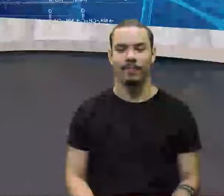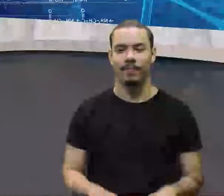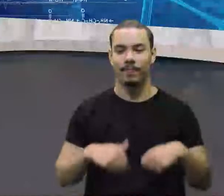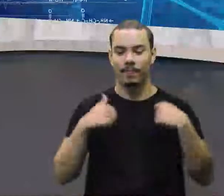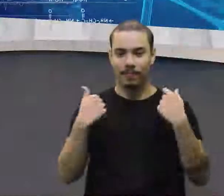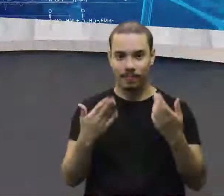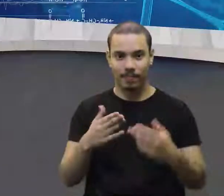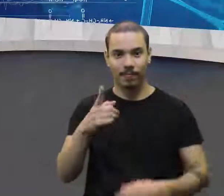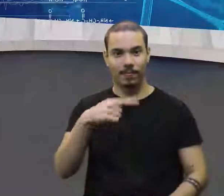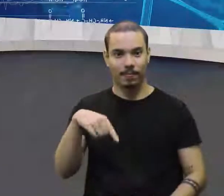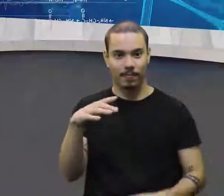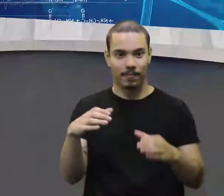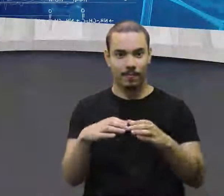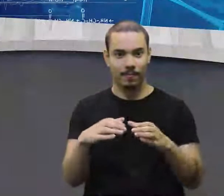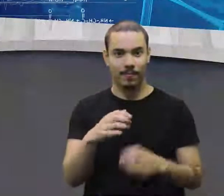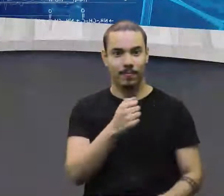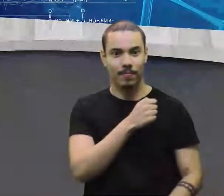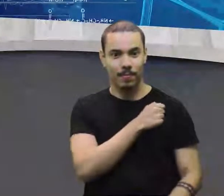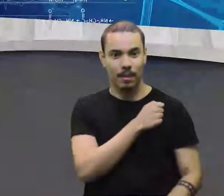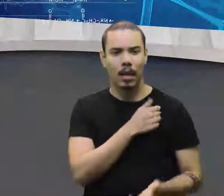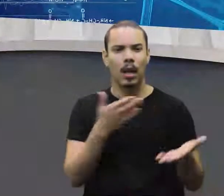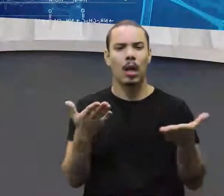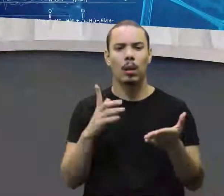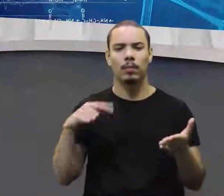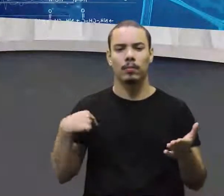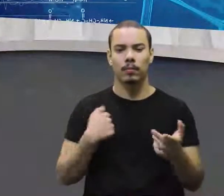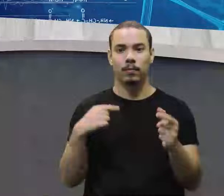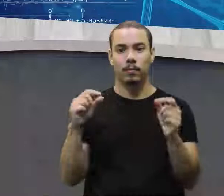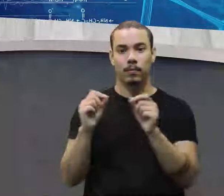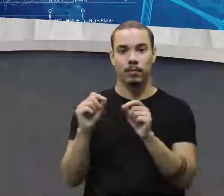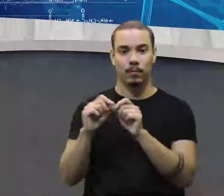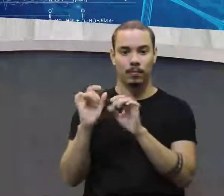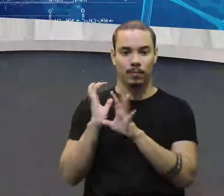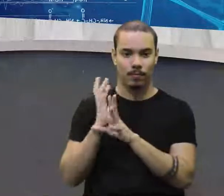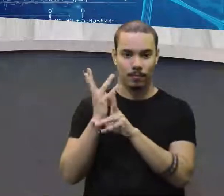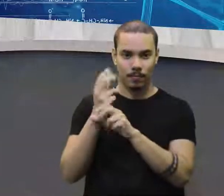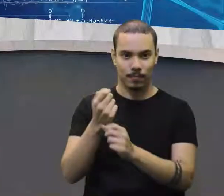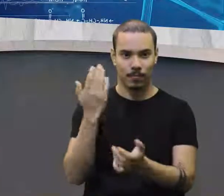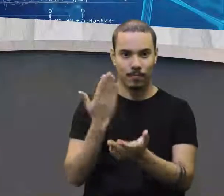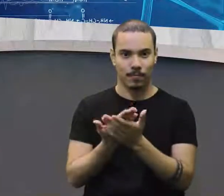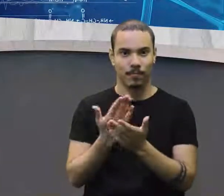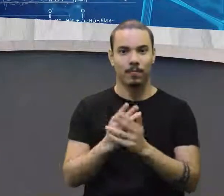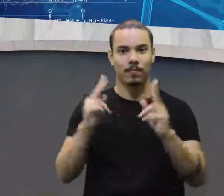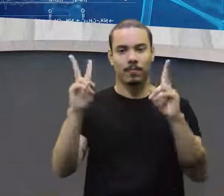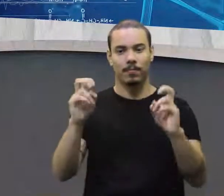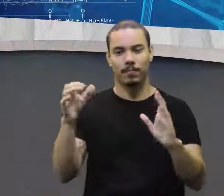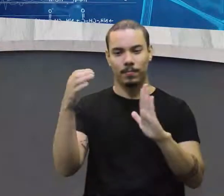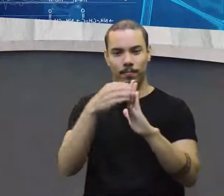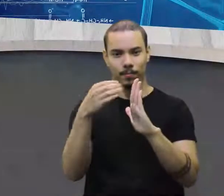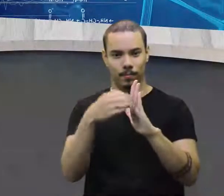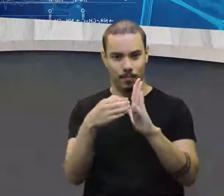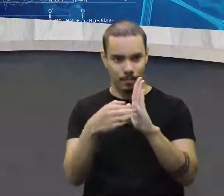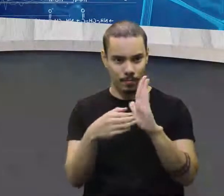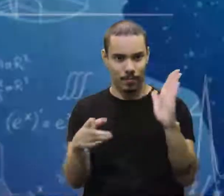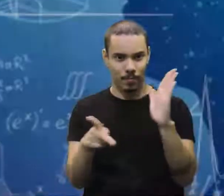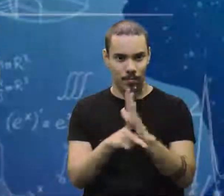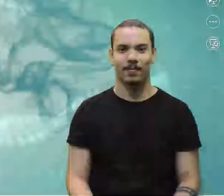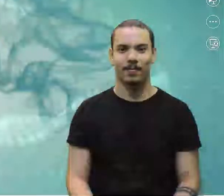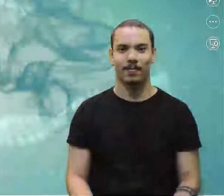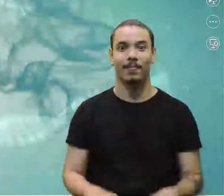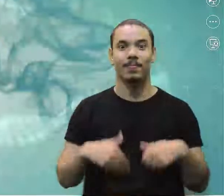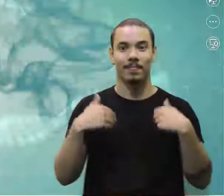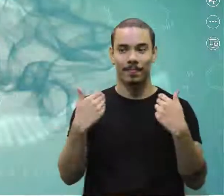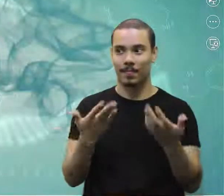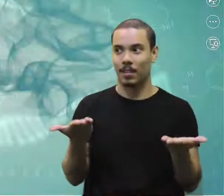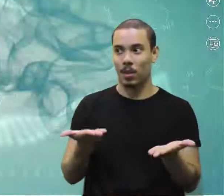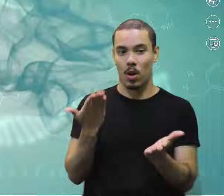Então, galerinha, agora nós vamos para a nossa revisão da nossa aula sobre classificação das cadeias carbônicas. Vamos lá?